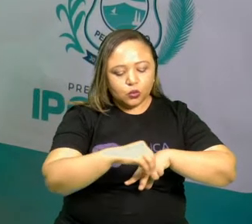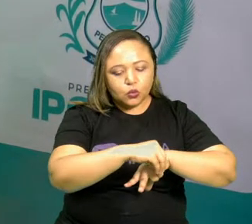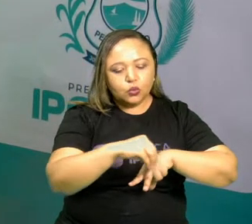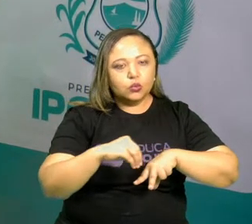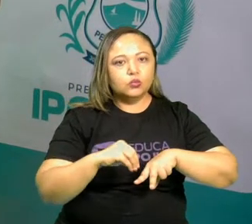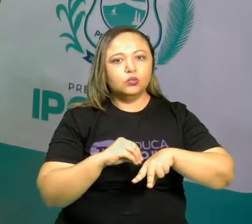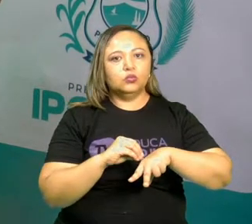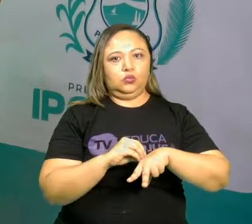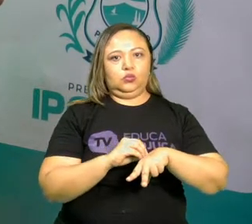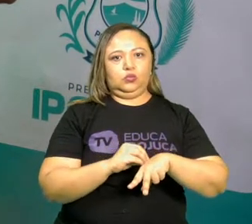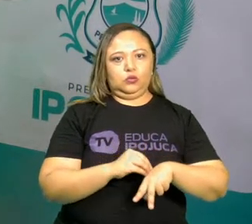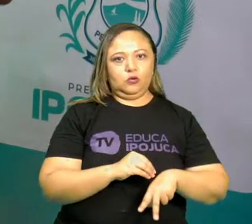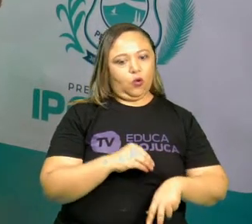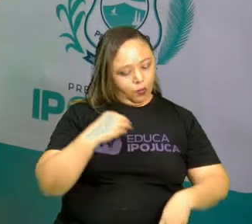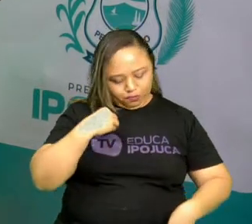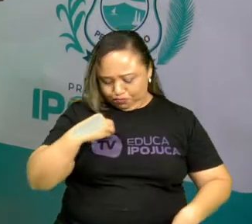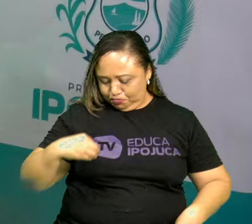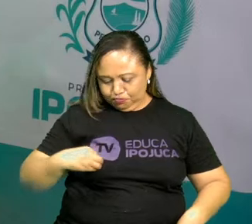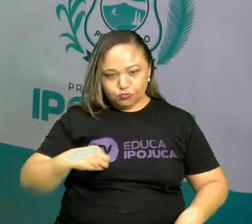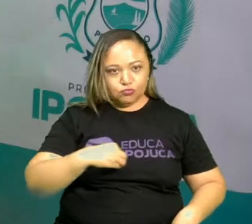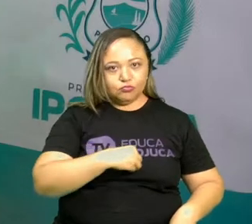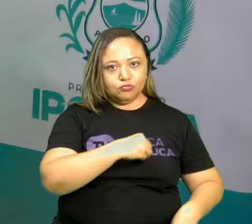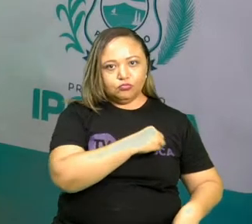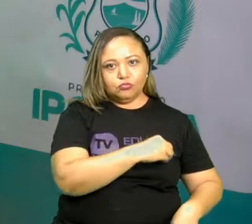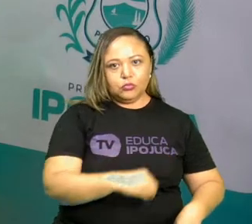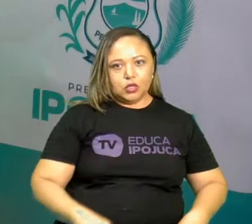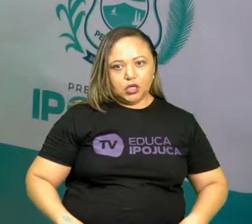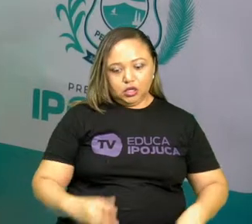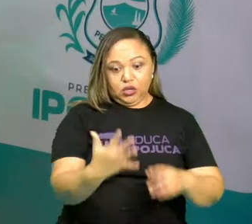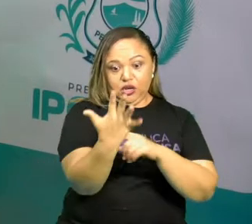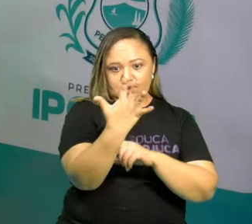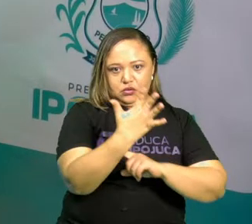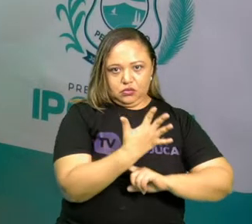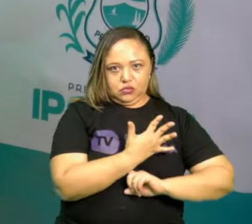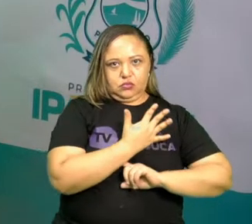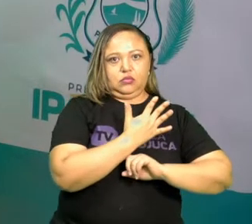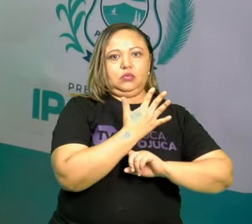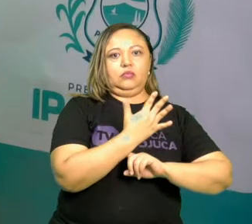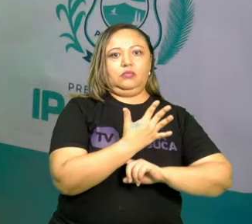Existe algo dentro de nós que ajuda a contribuir para tudo isso.